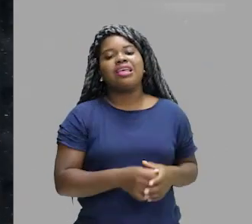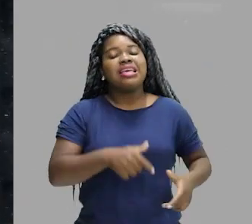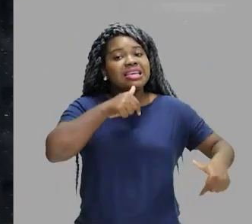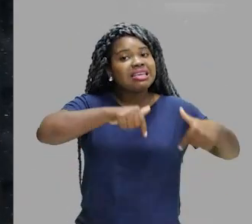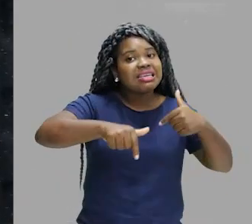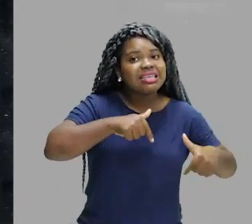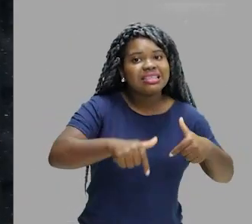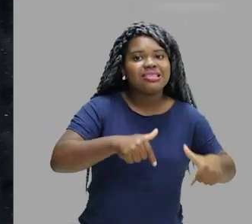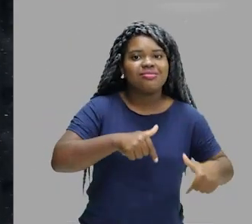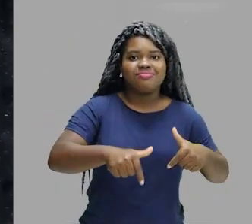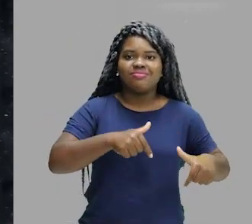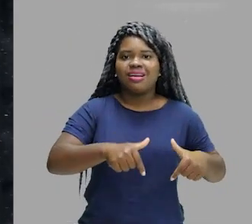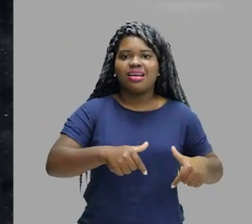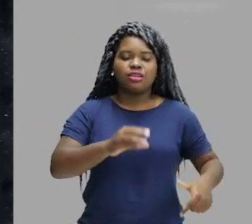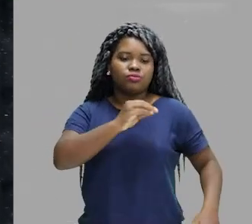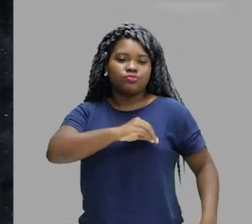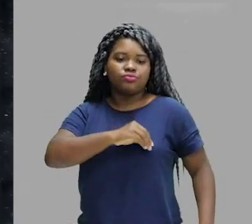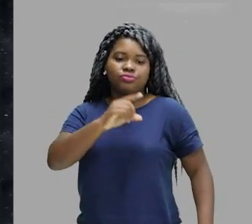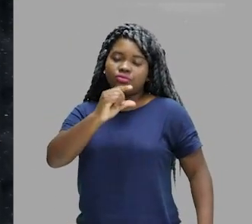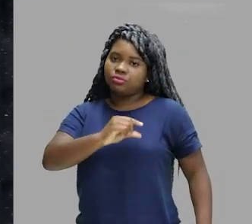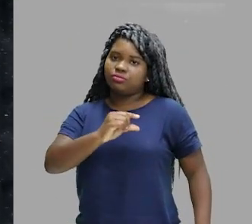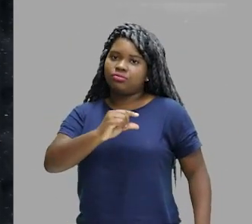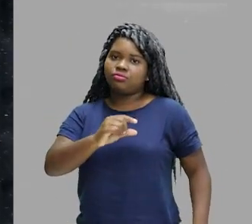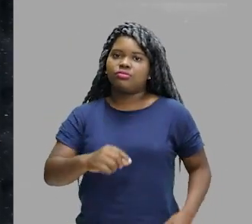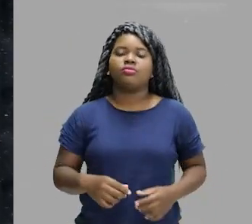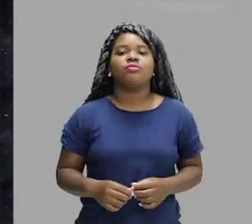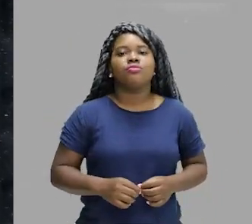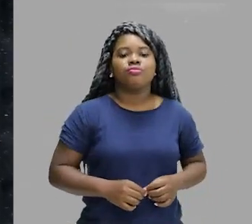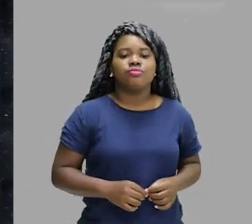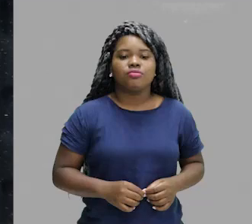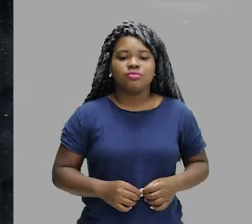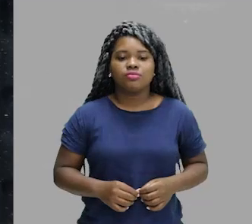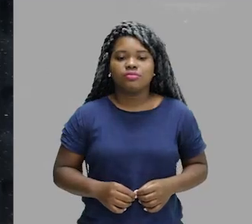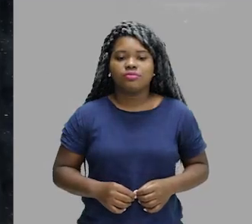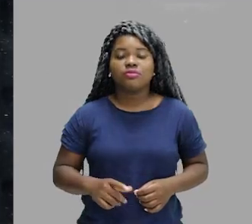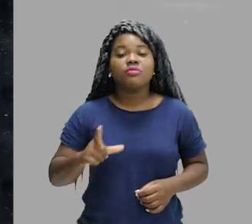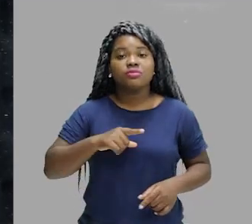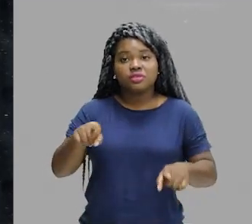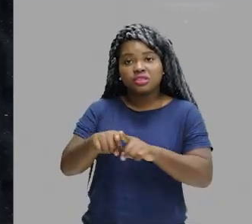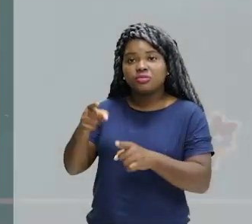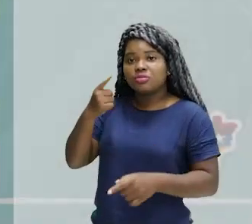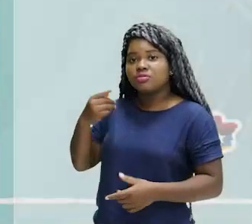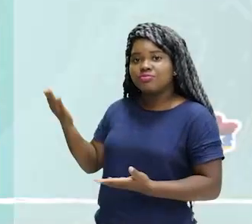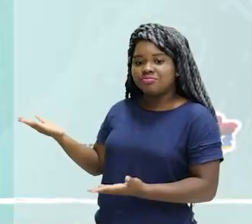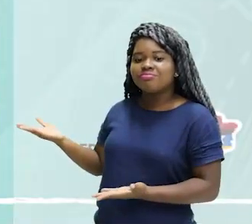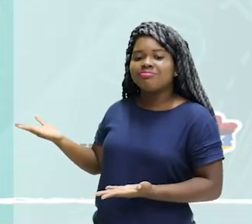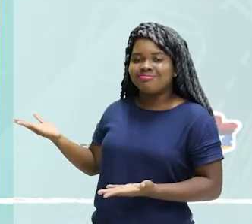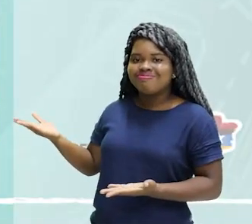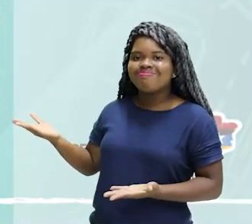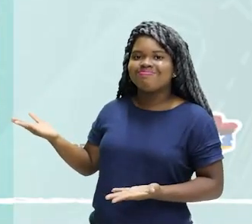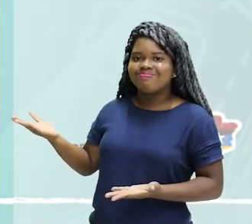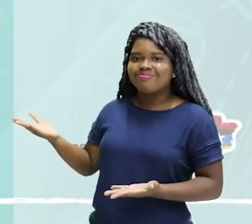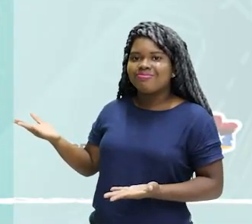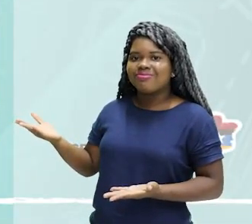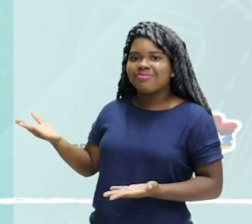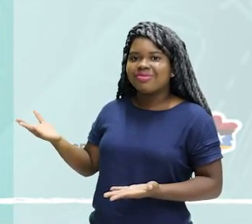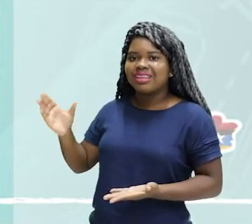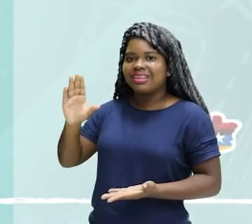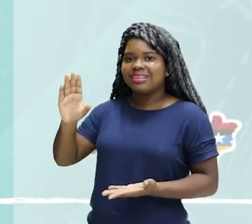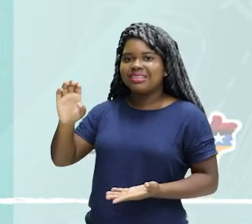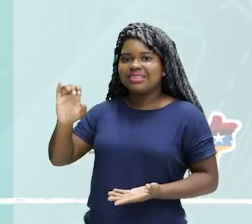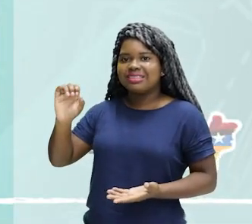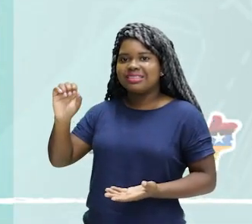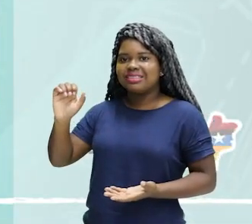ela não sabe nem exatamente no que o trabalho delas tem como consequência. Ceifeiros, né, o ceifador é uma espécie